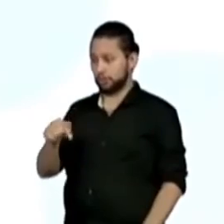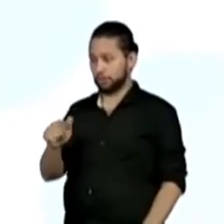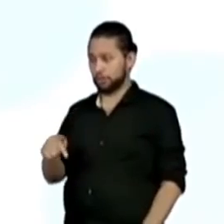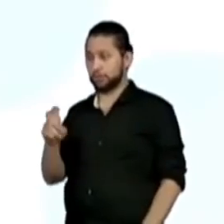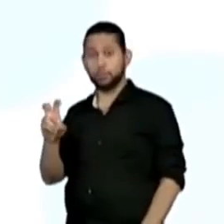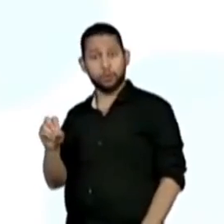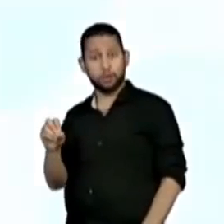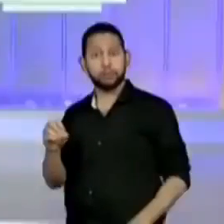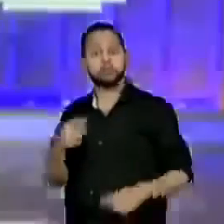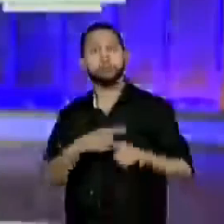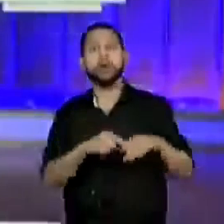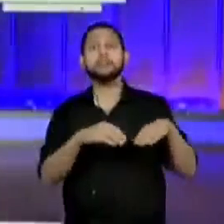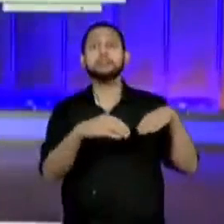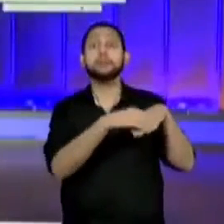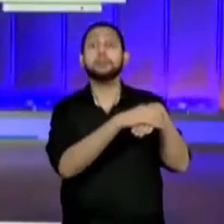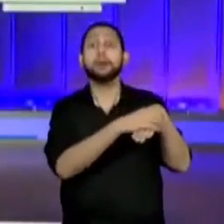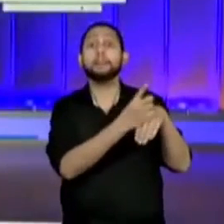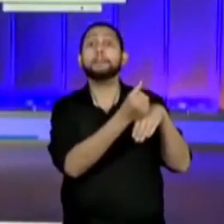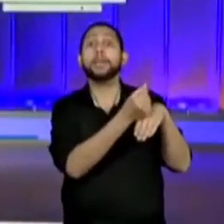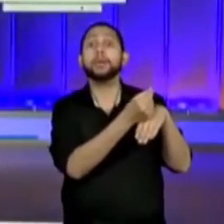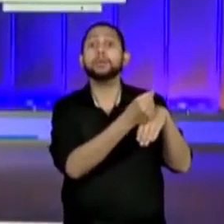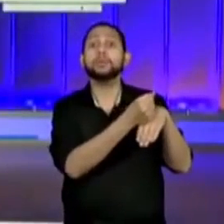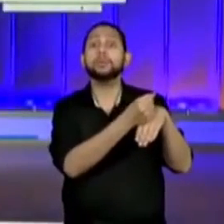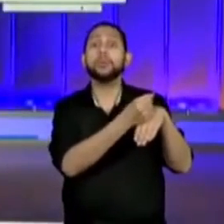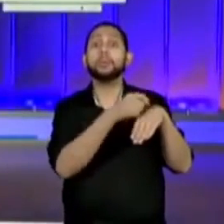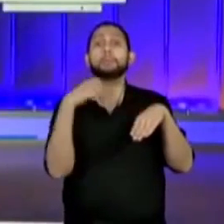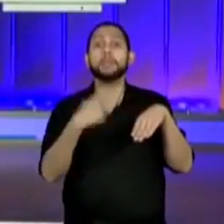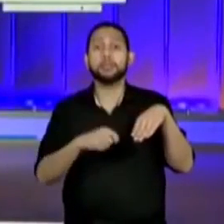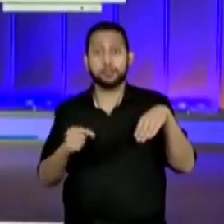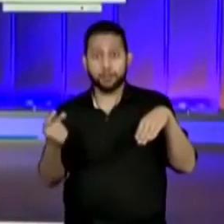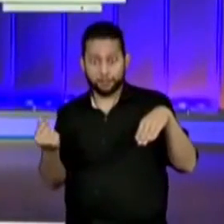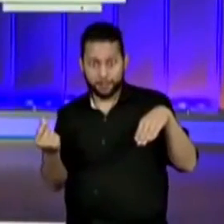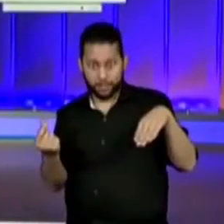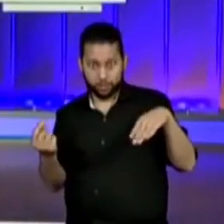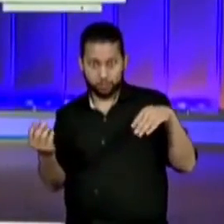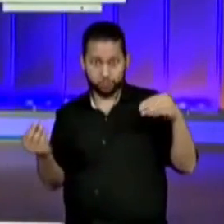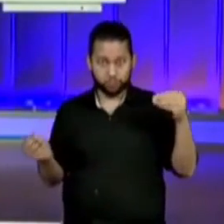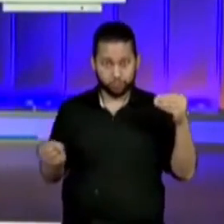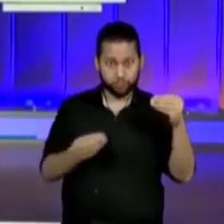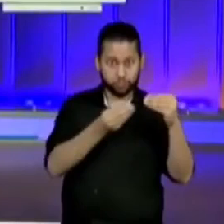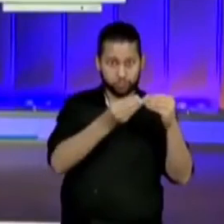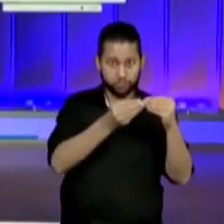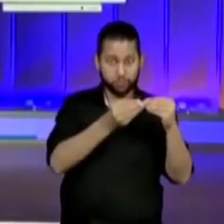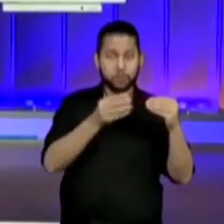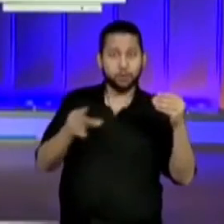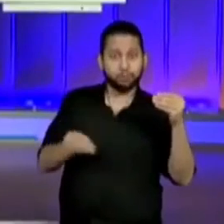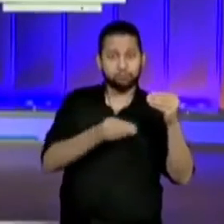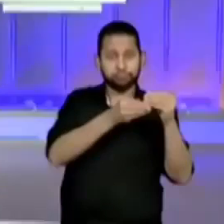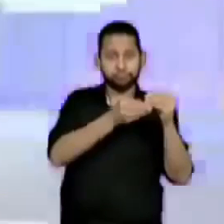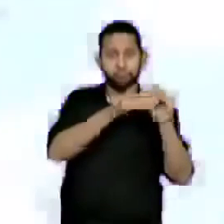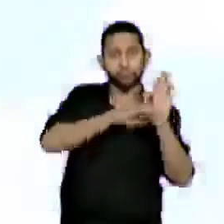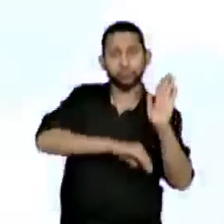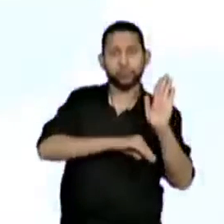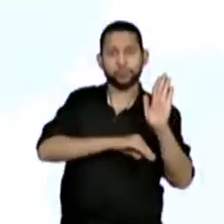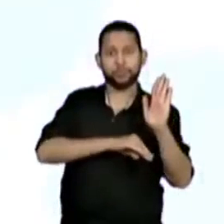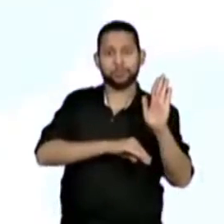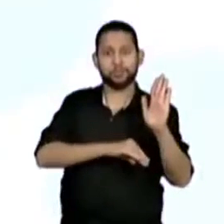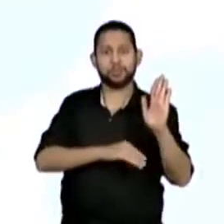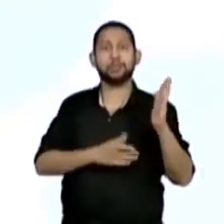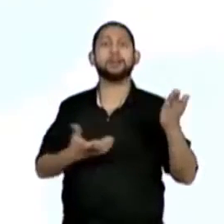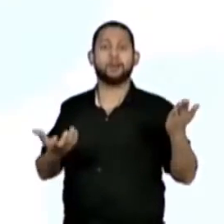250 vamos lá então eu vou pegar o meu 250 e